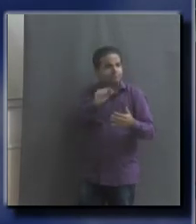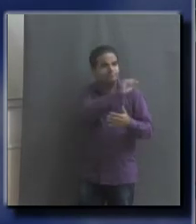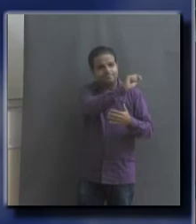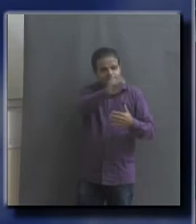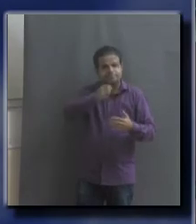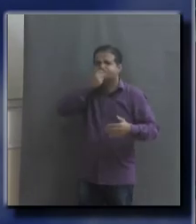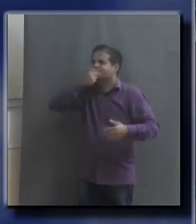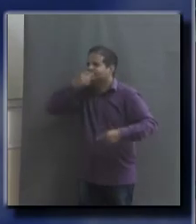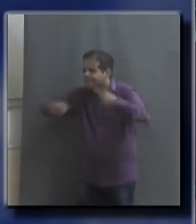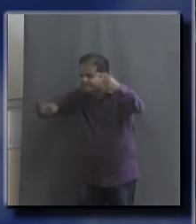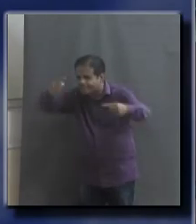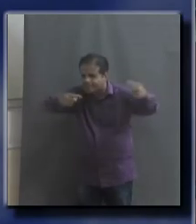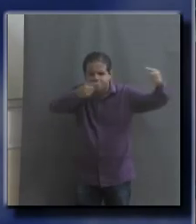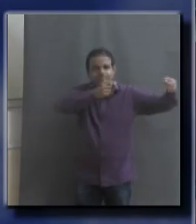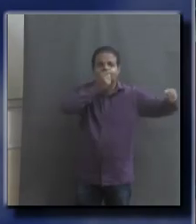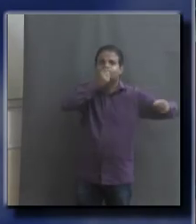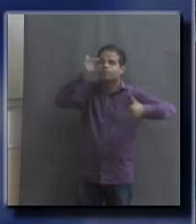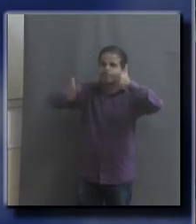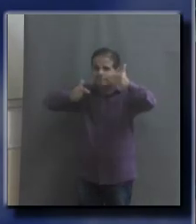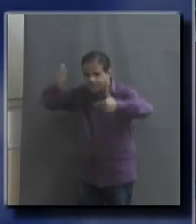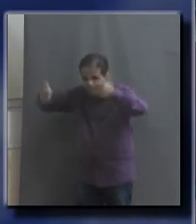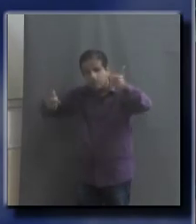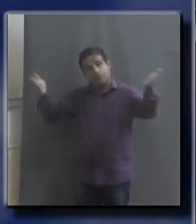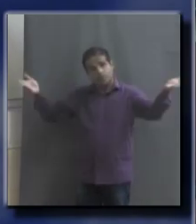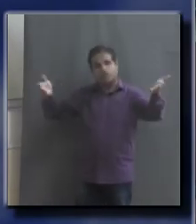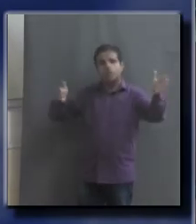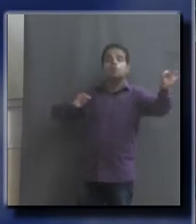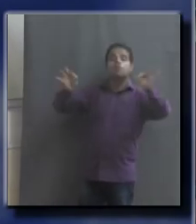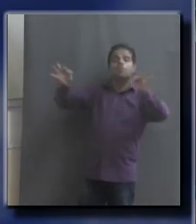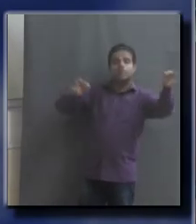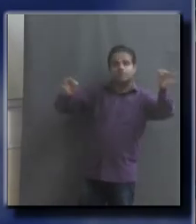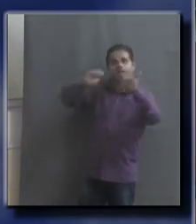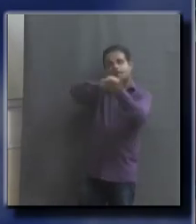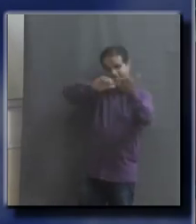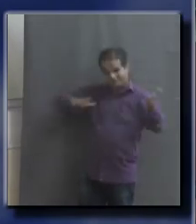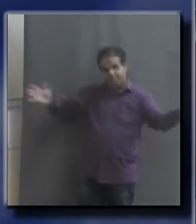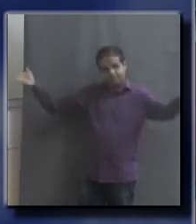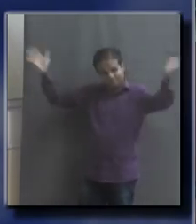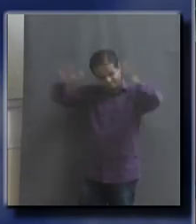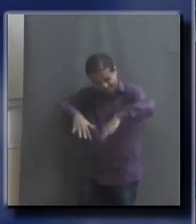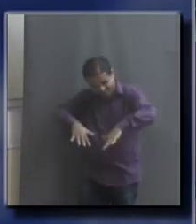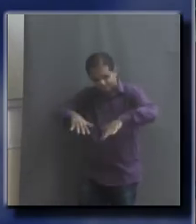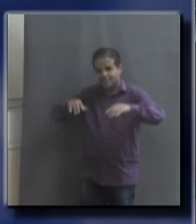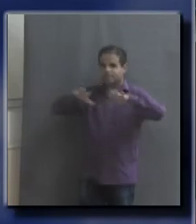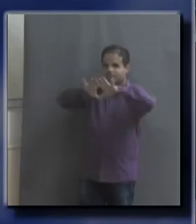boas discussões, um bom trabalho, e agora a gente vai organizar as atividades aqui